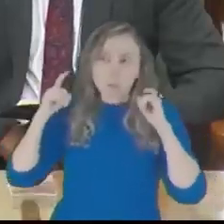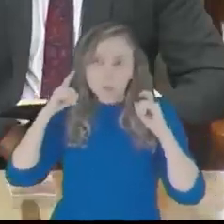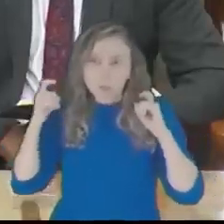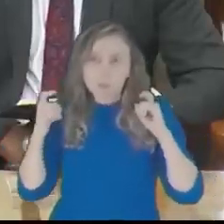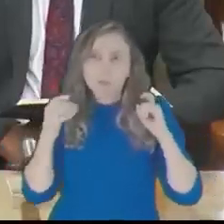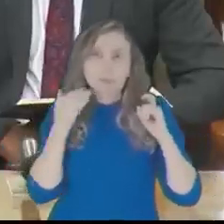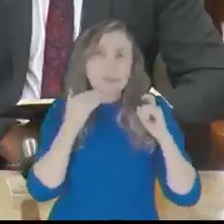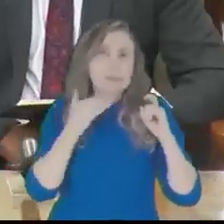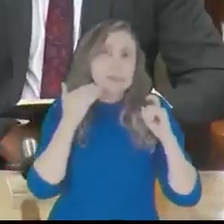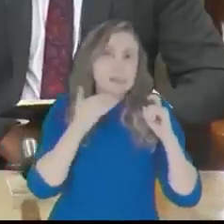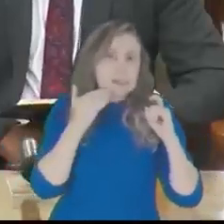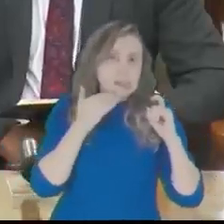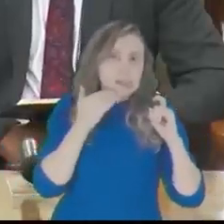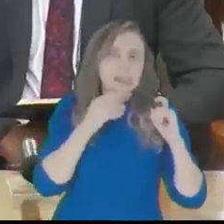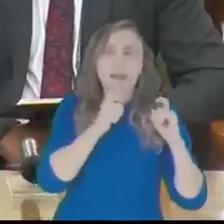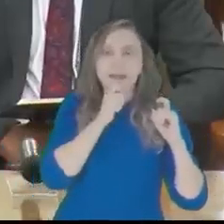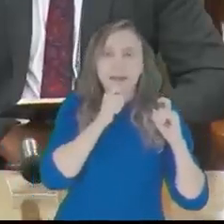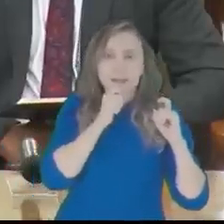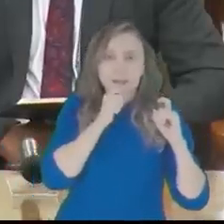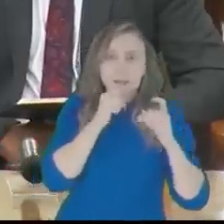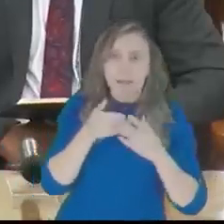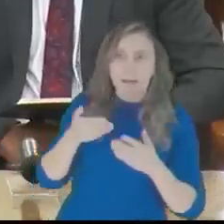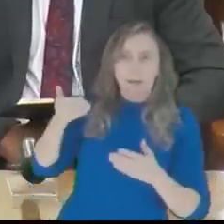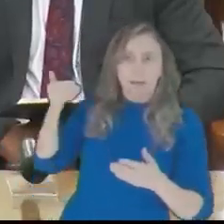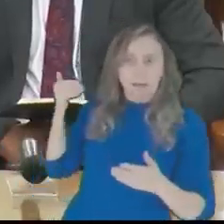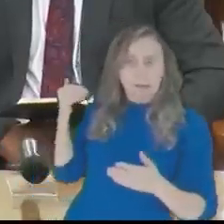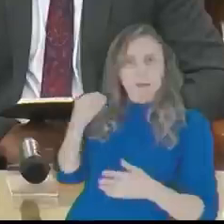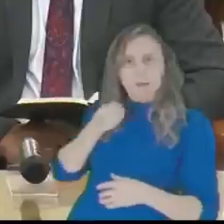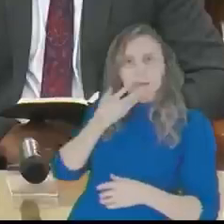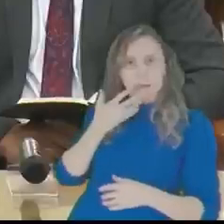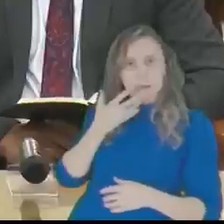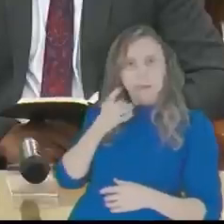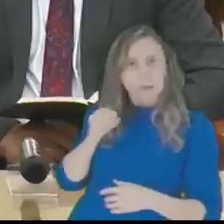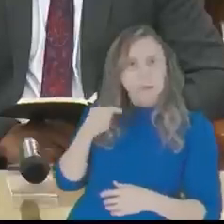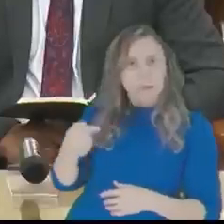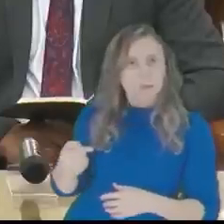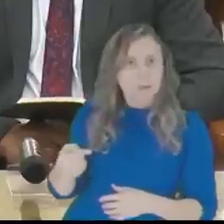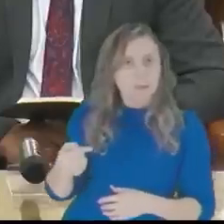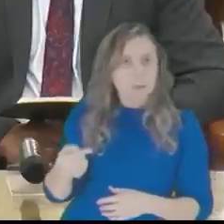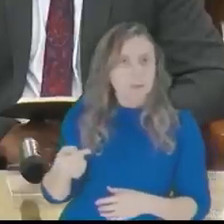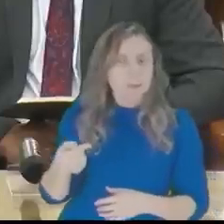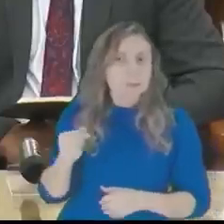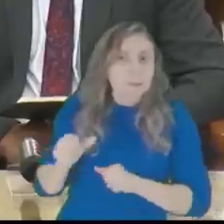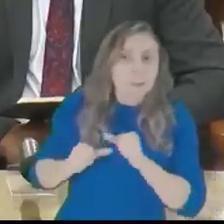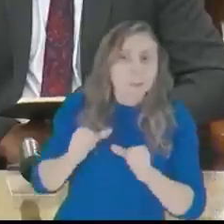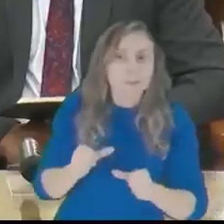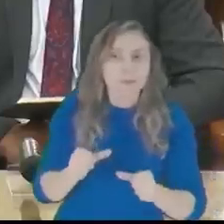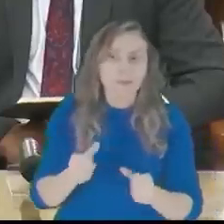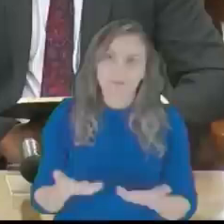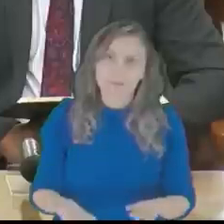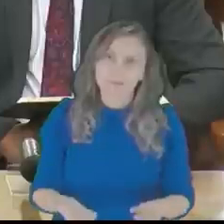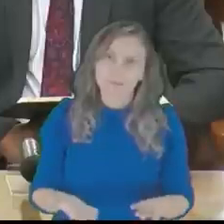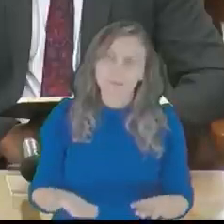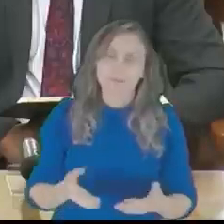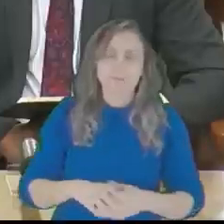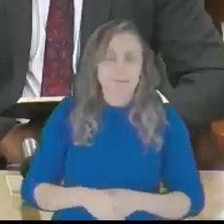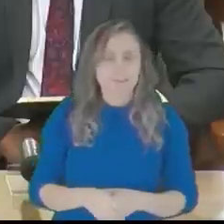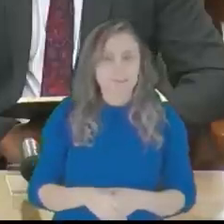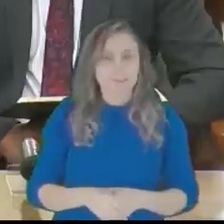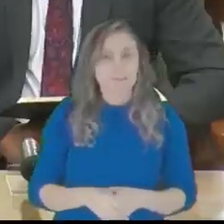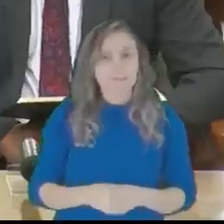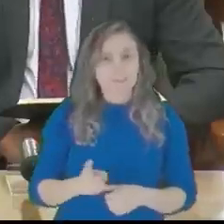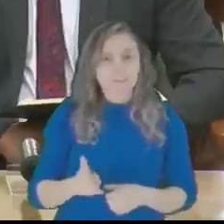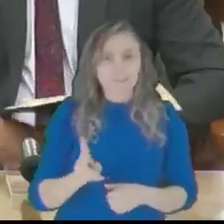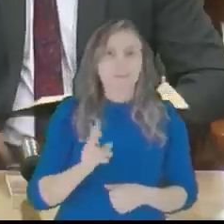bom. Estava bom, e quando eu fui falar, vocês arruinaram. Glória a Deus. Então, meus amados irmãos,